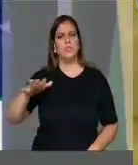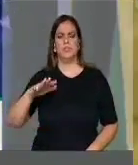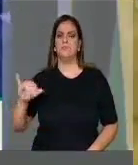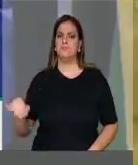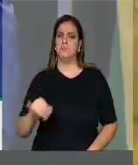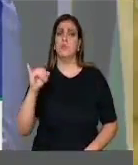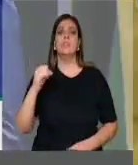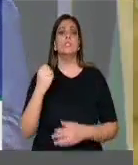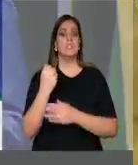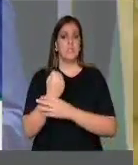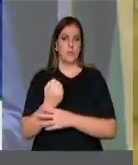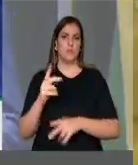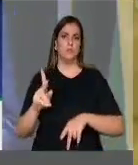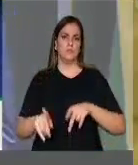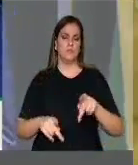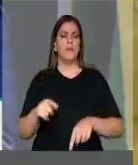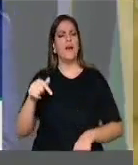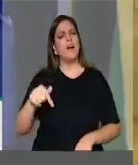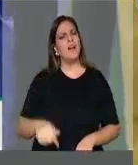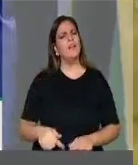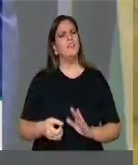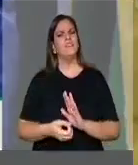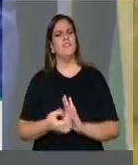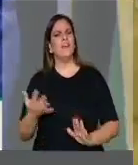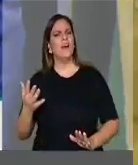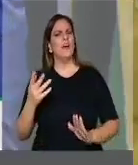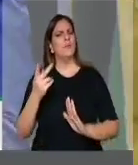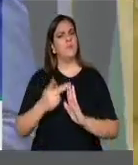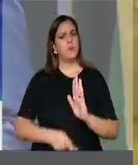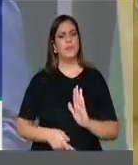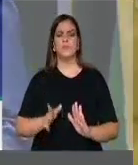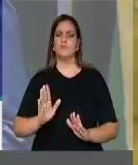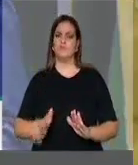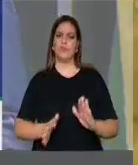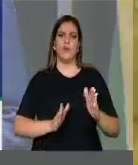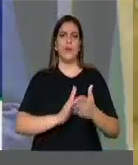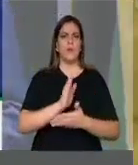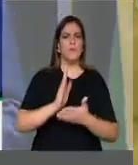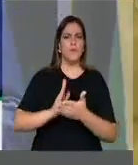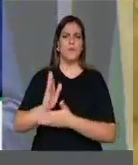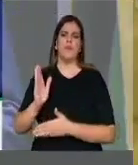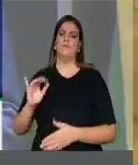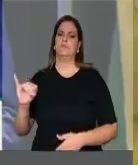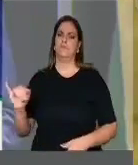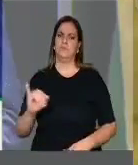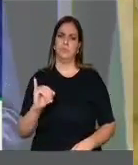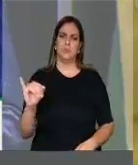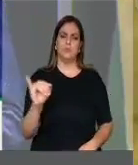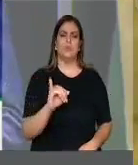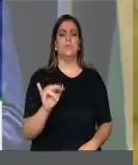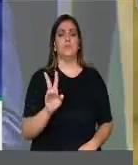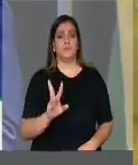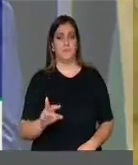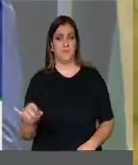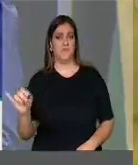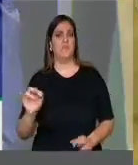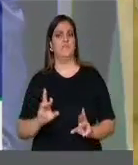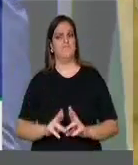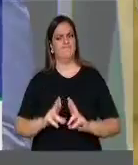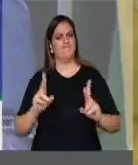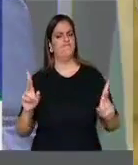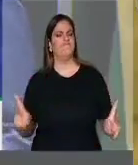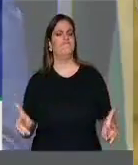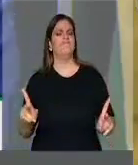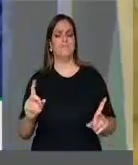segurança pública. Aprovamos aqui diversos projetos de impacto, de importância, e que vão fazer grande